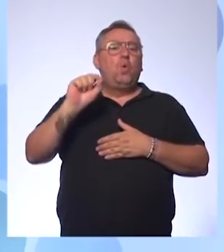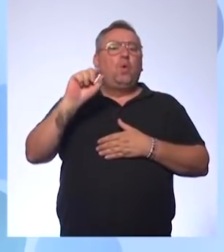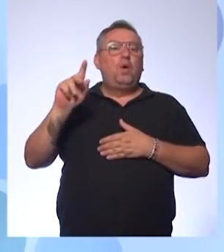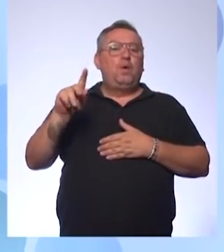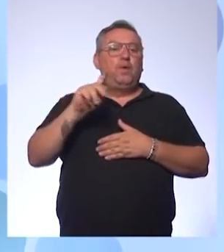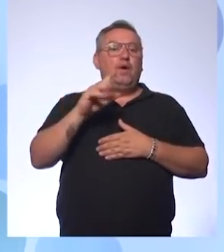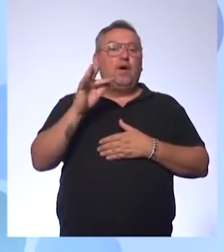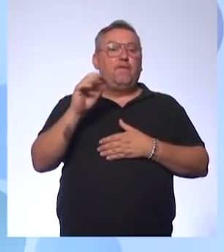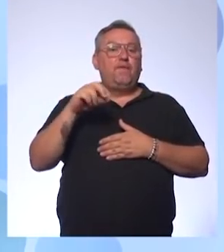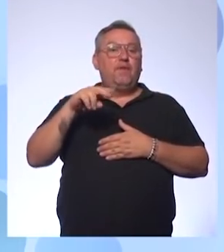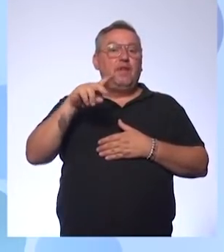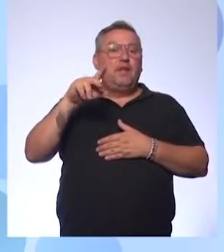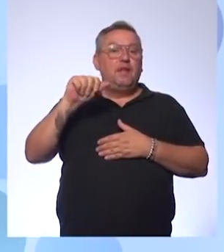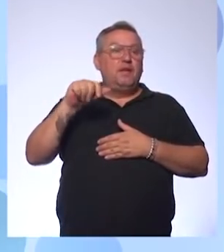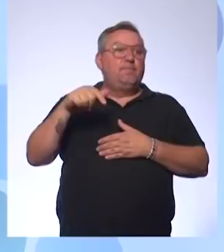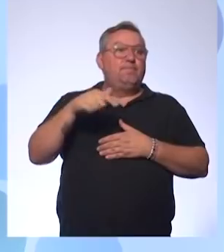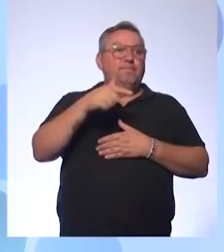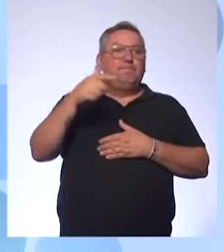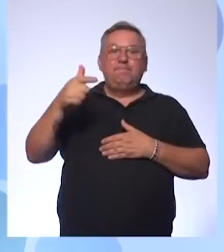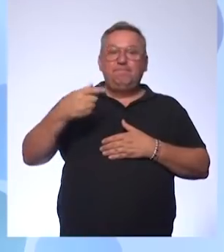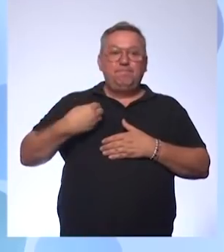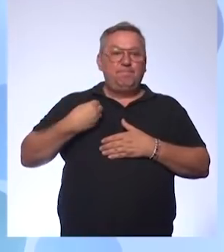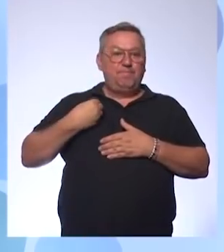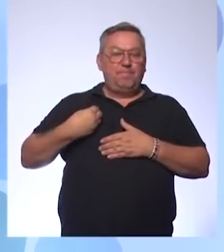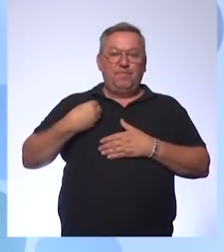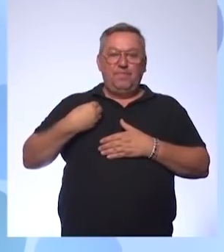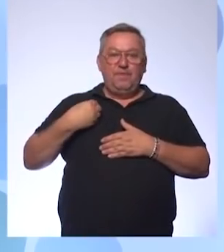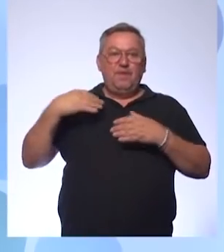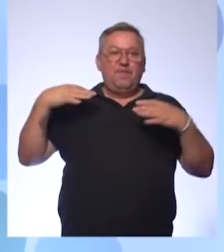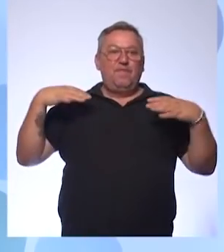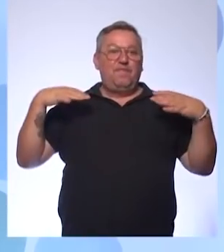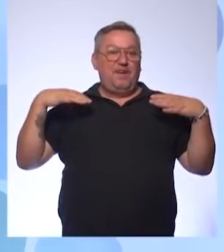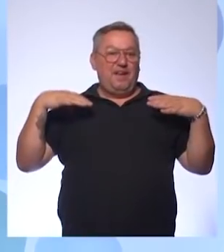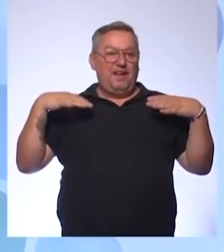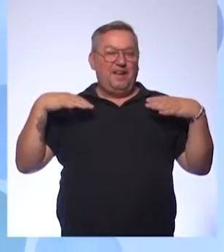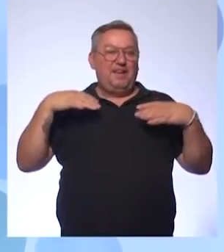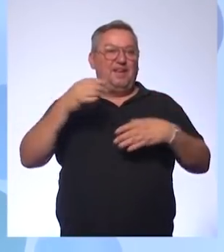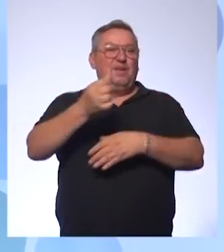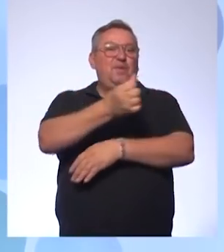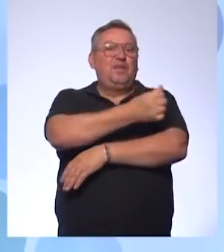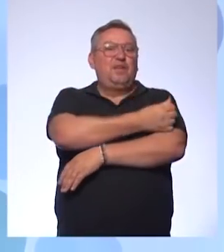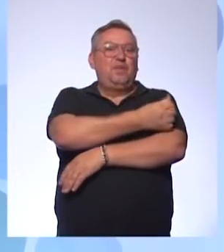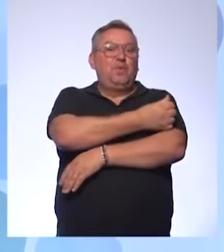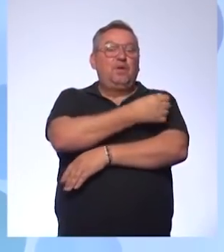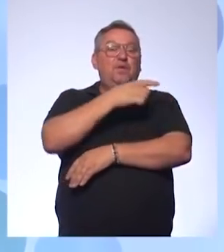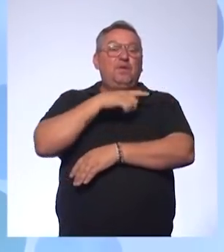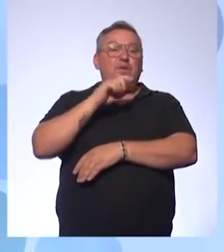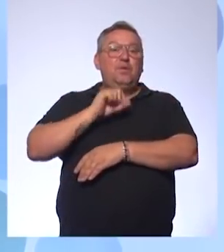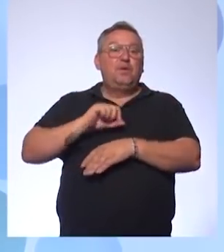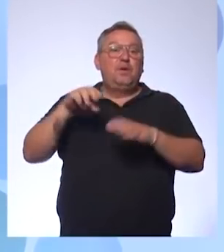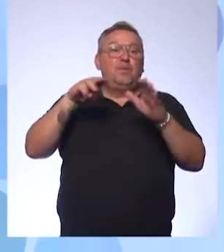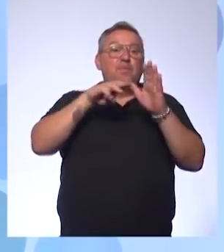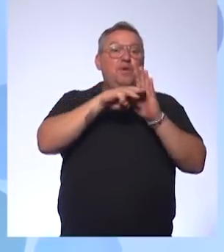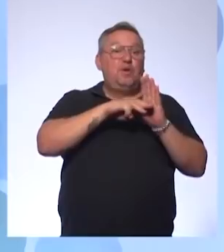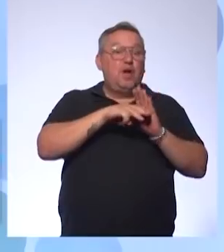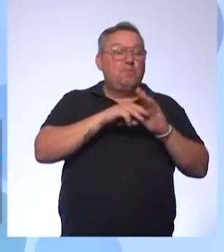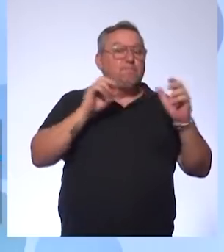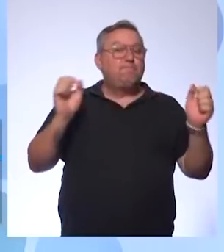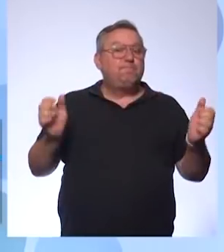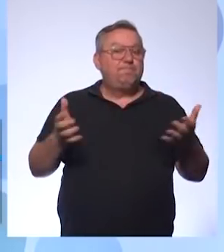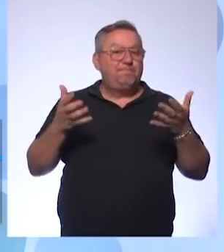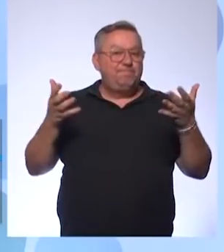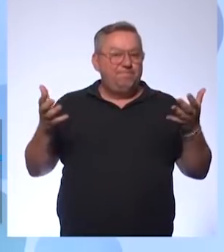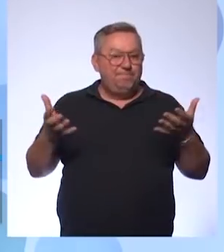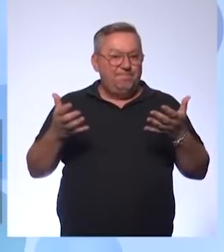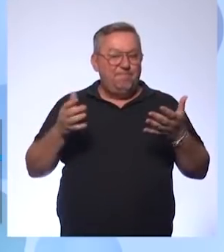professora Fernanda ela não está. A professora Fernanda está de férias. E o sexto ano tem o quê? Metodologias ativas. Então,